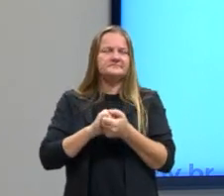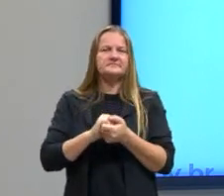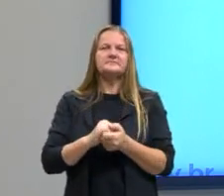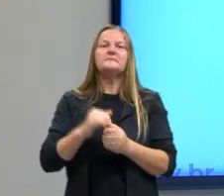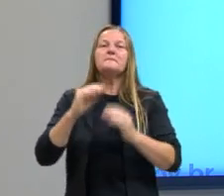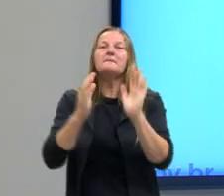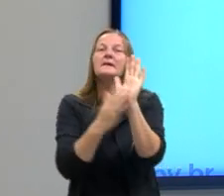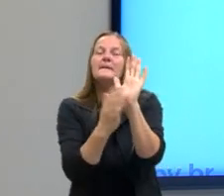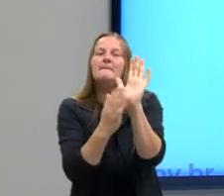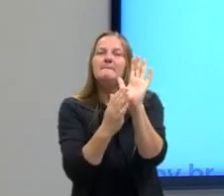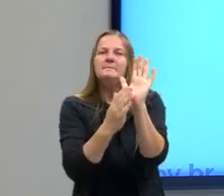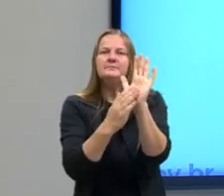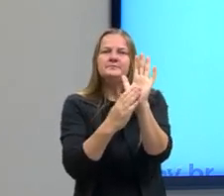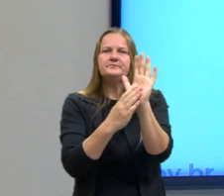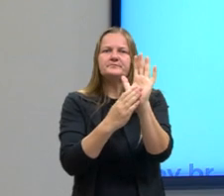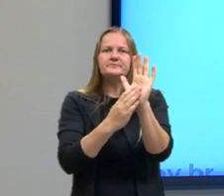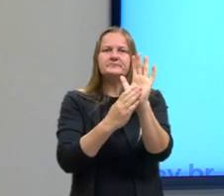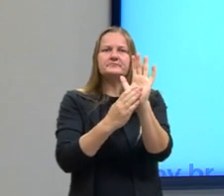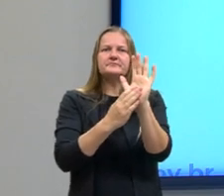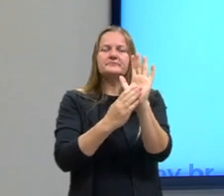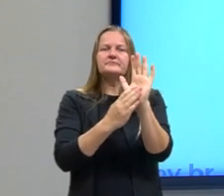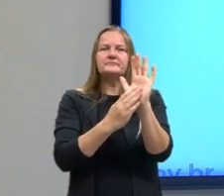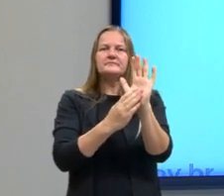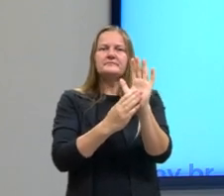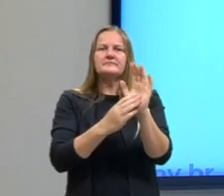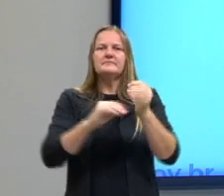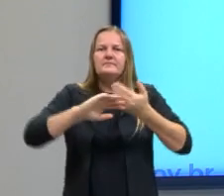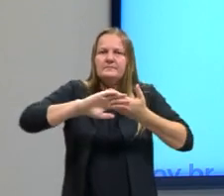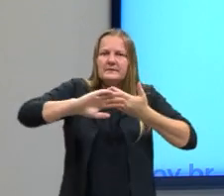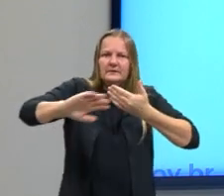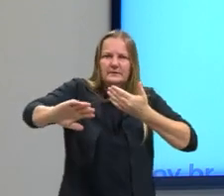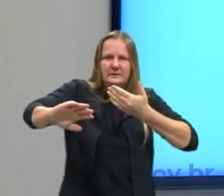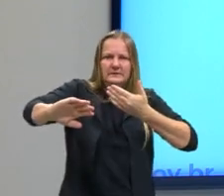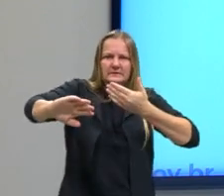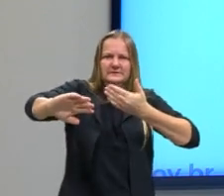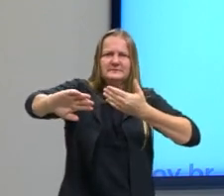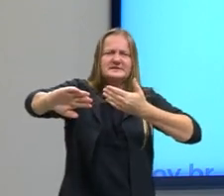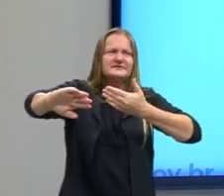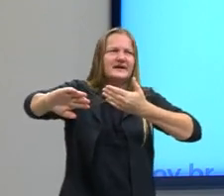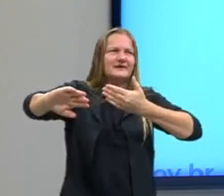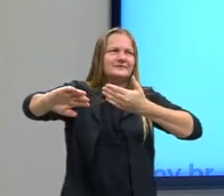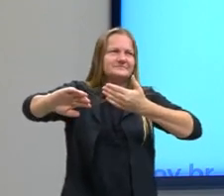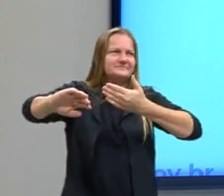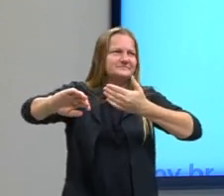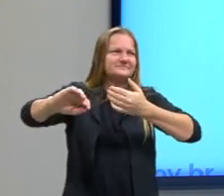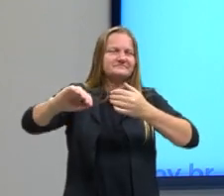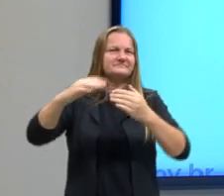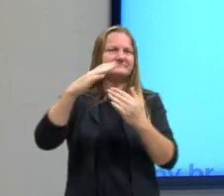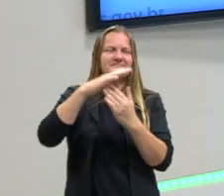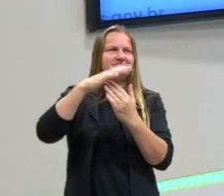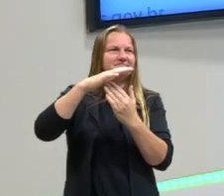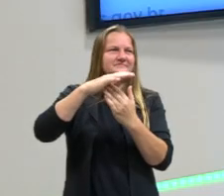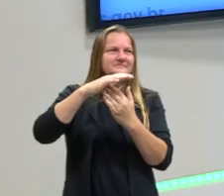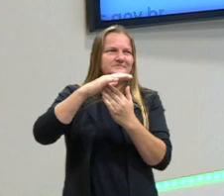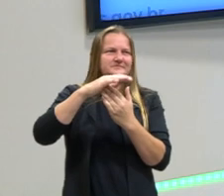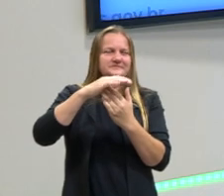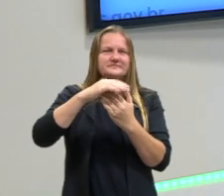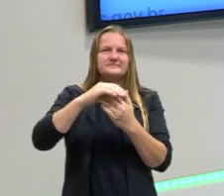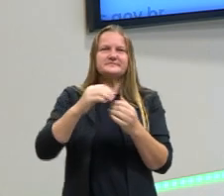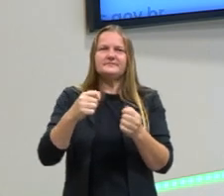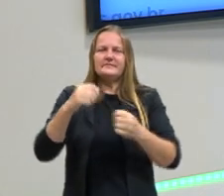Karen propõe que é preciso se afastar do fato social para entender o fato social por exemplo